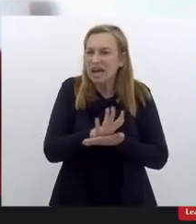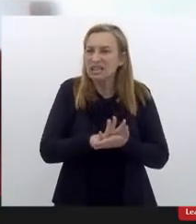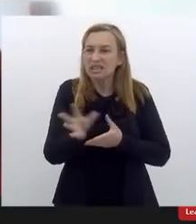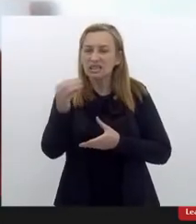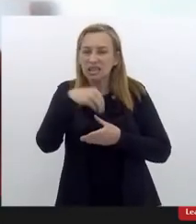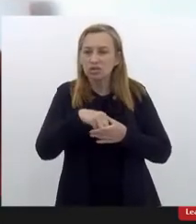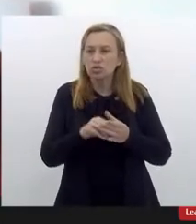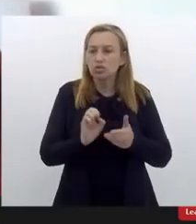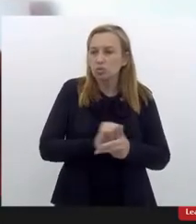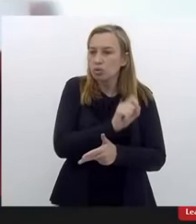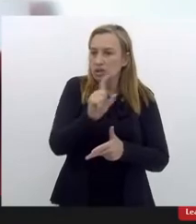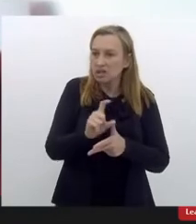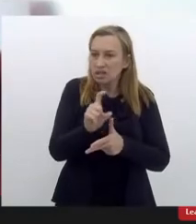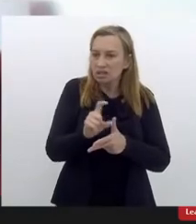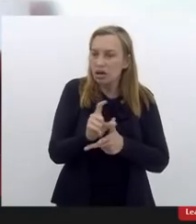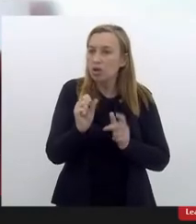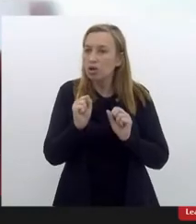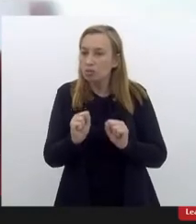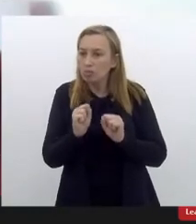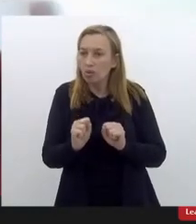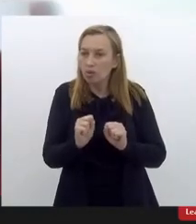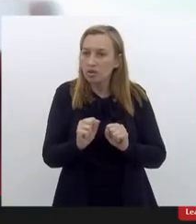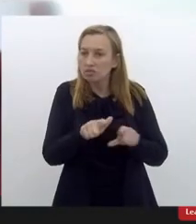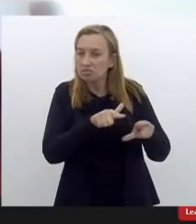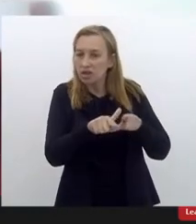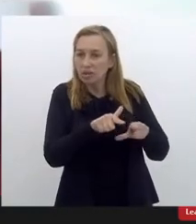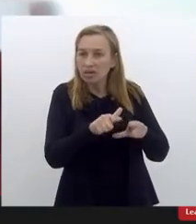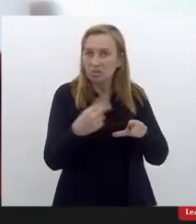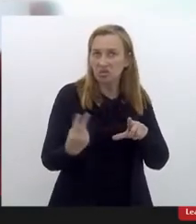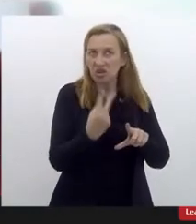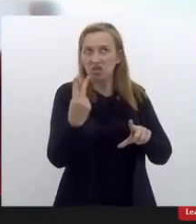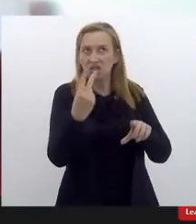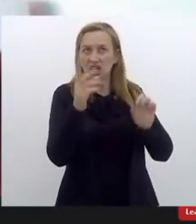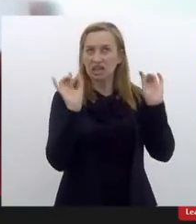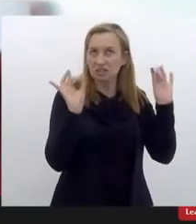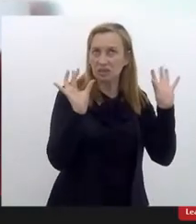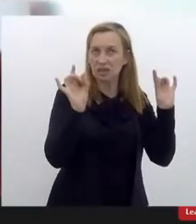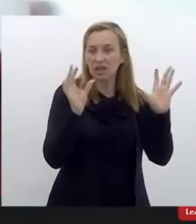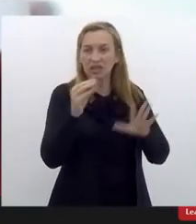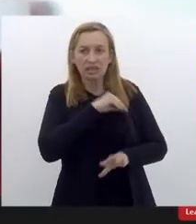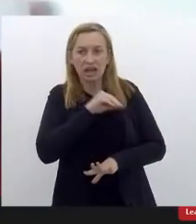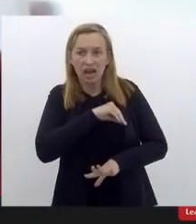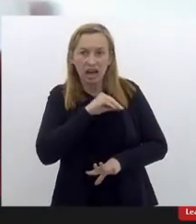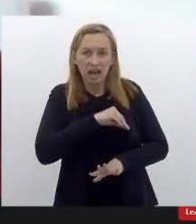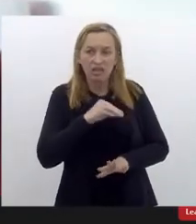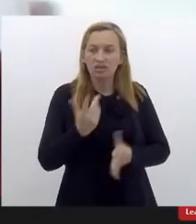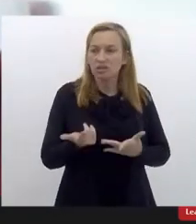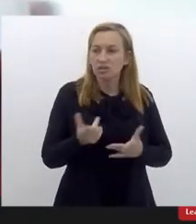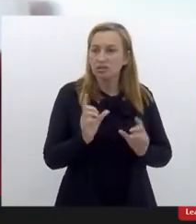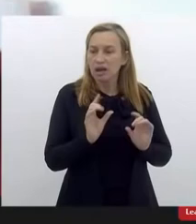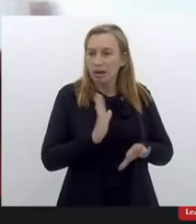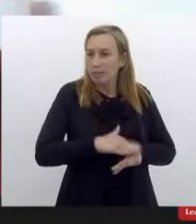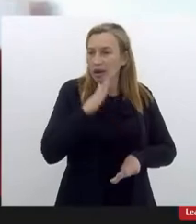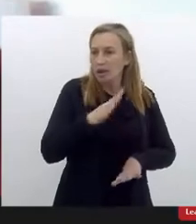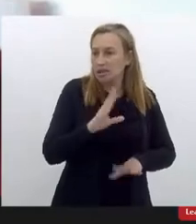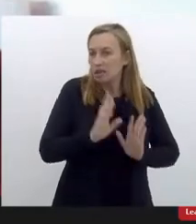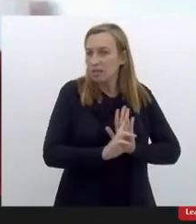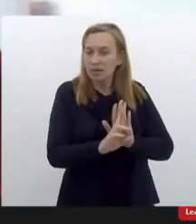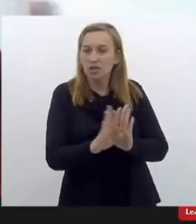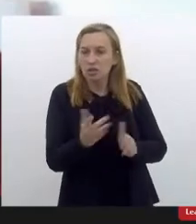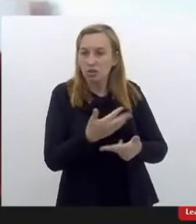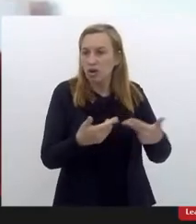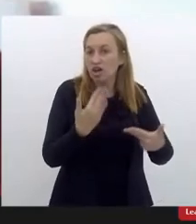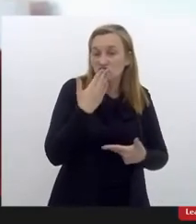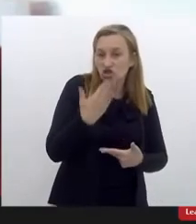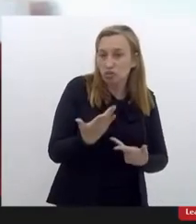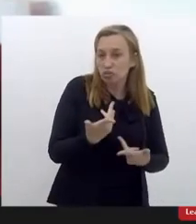Poder Executivo que possa ser considerada privilegiada, que receba algum salário, alguma remuneração que represente qualquer tipo de